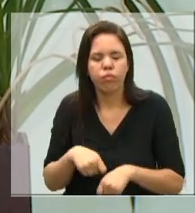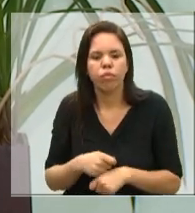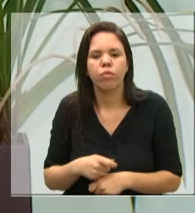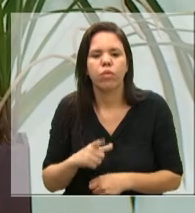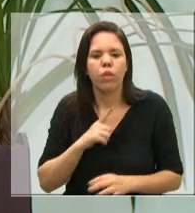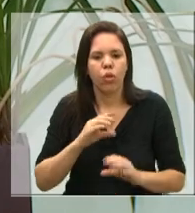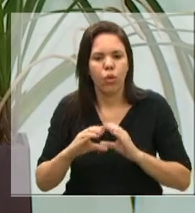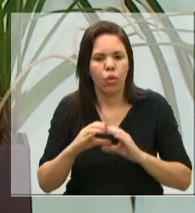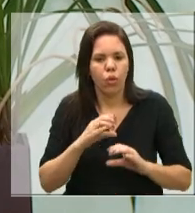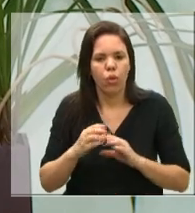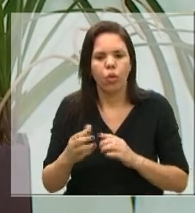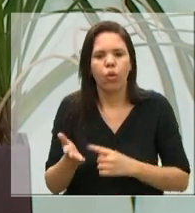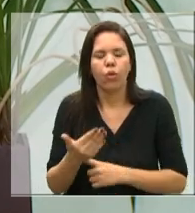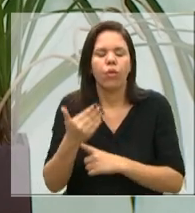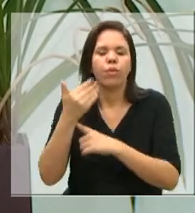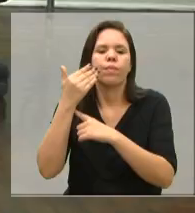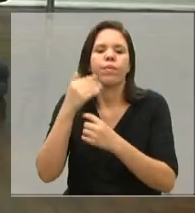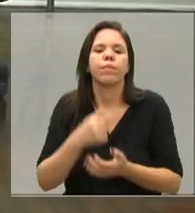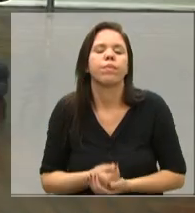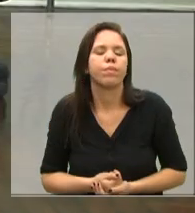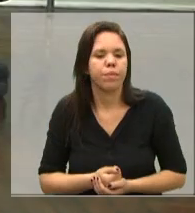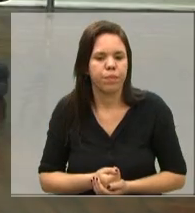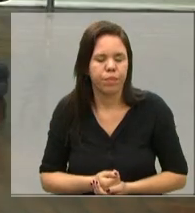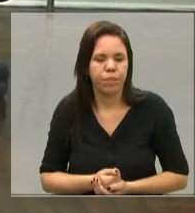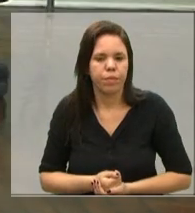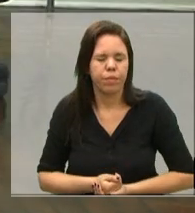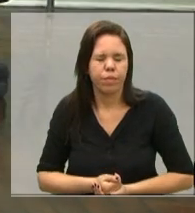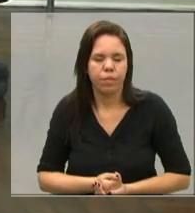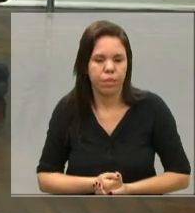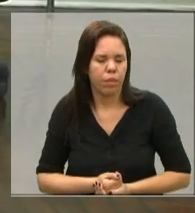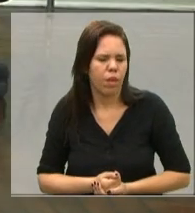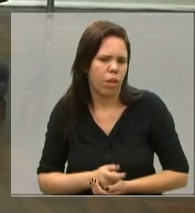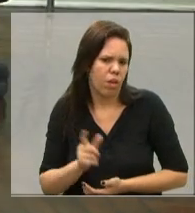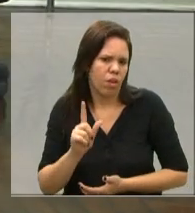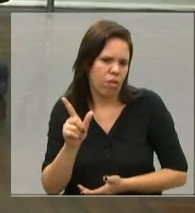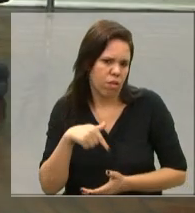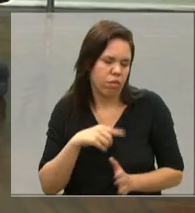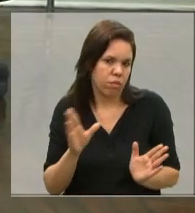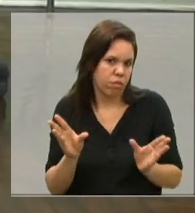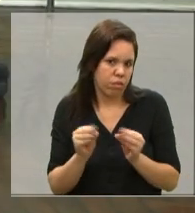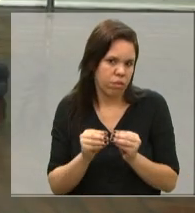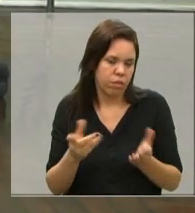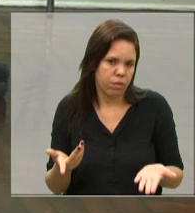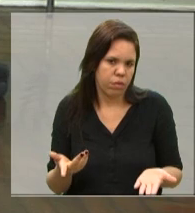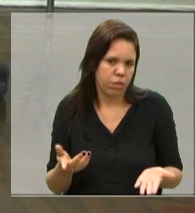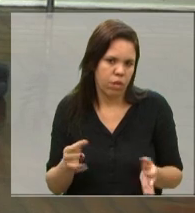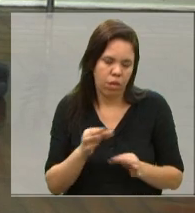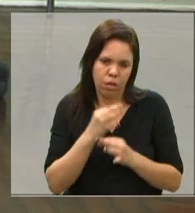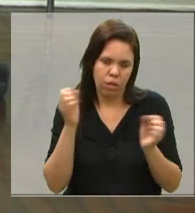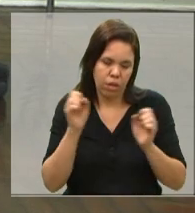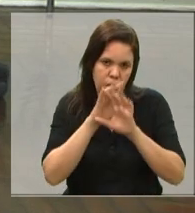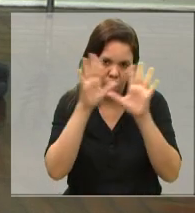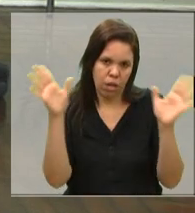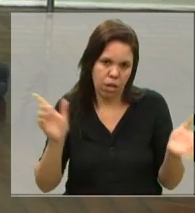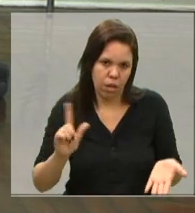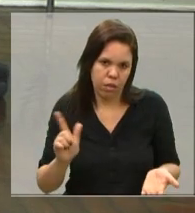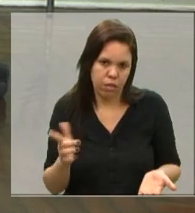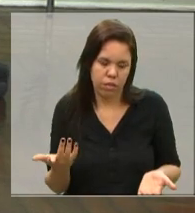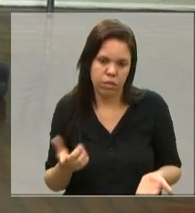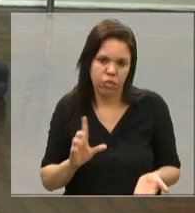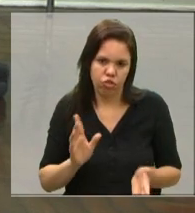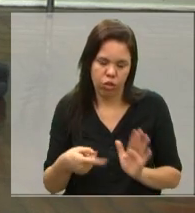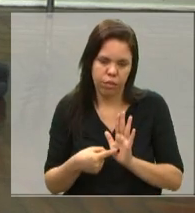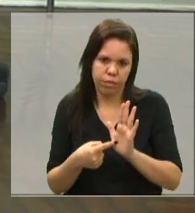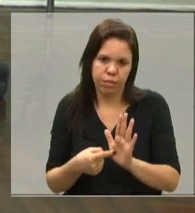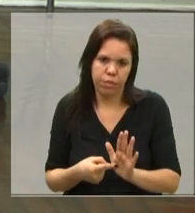regra, por ferramentas de tecnologia. É evidente que essa definição, bastante óbvia eu diria, mas ela já